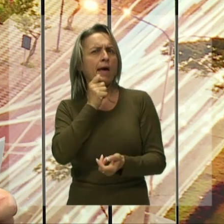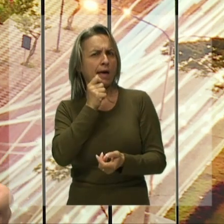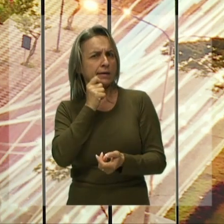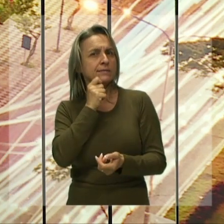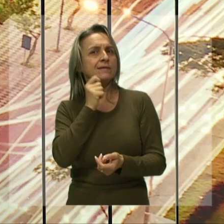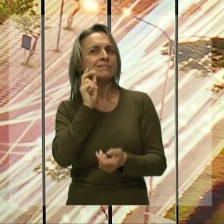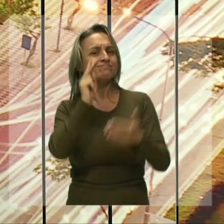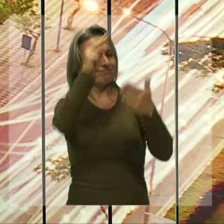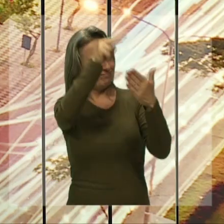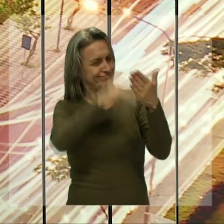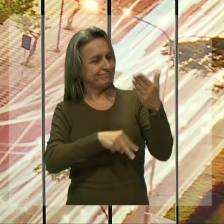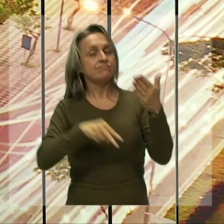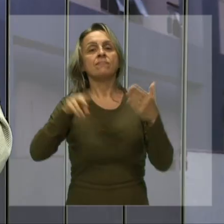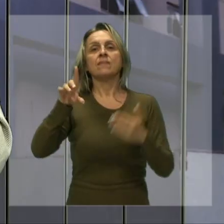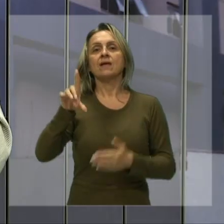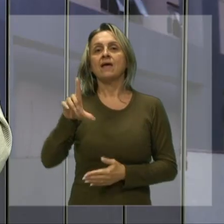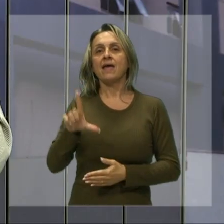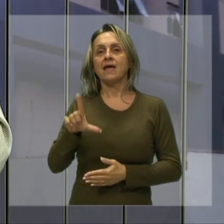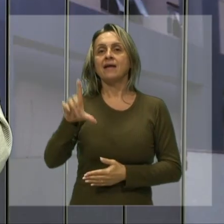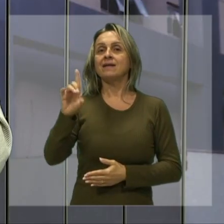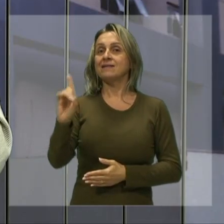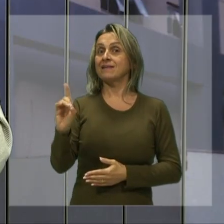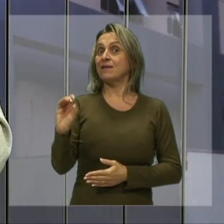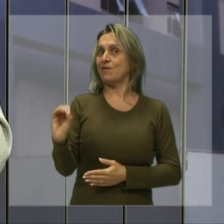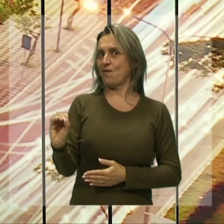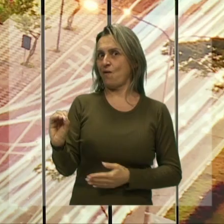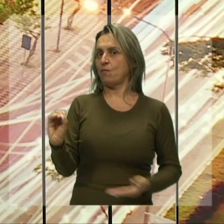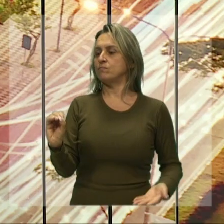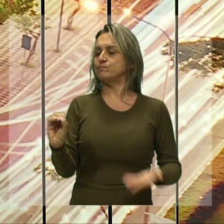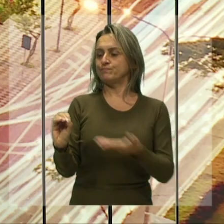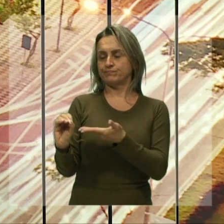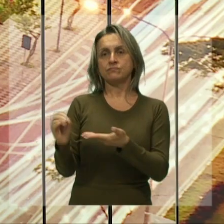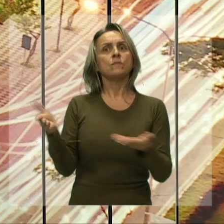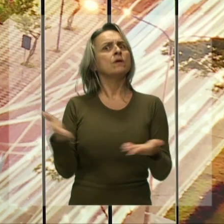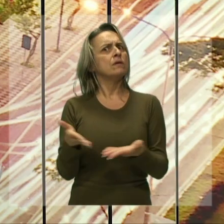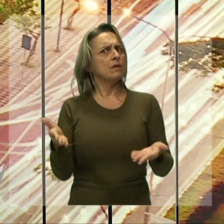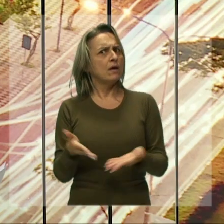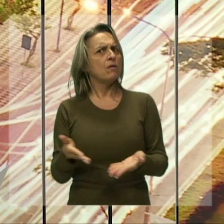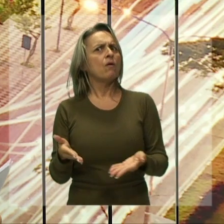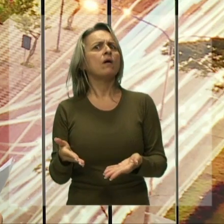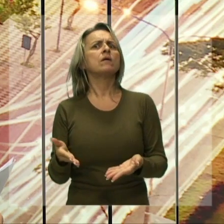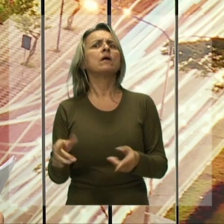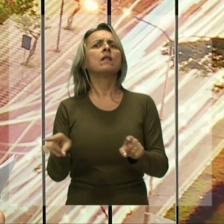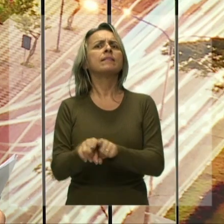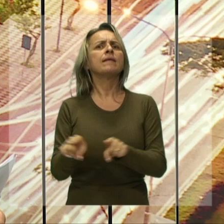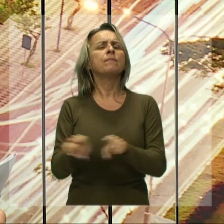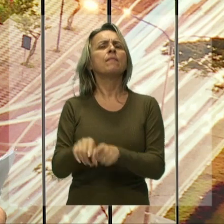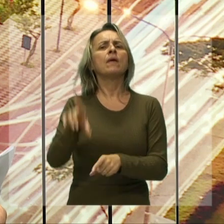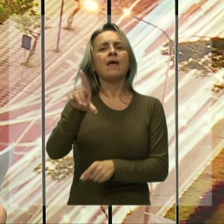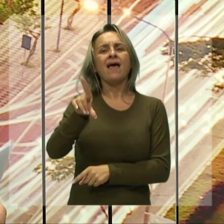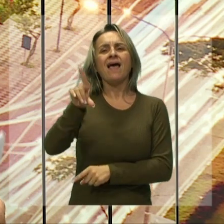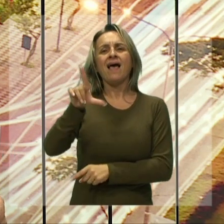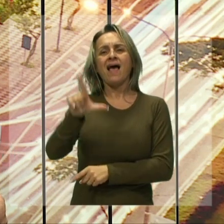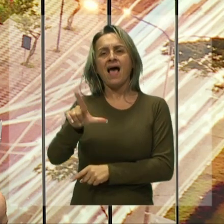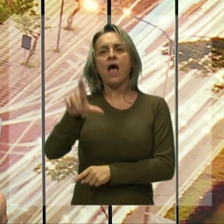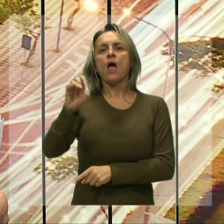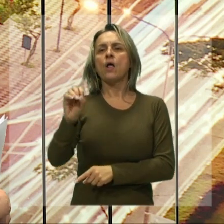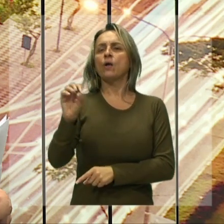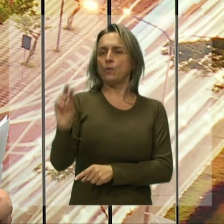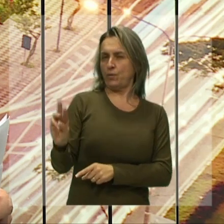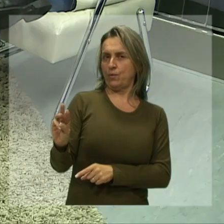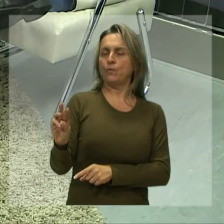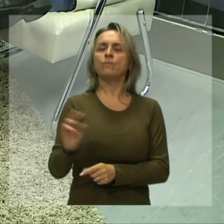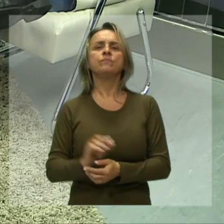foi apreciada. A LDO, longa LDO. E a LOA agora que está para ir a plenário já nas próximas